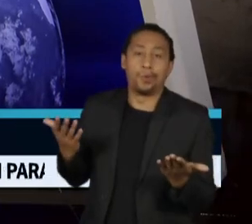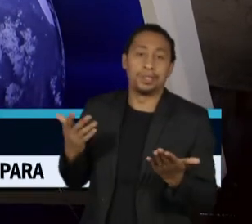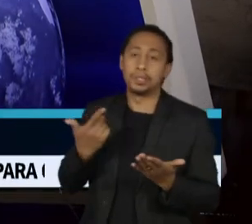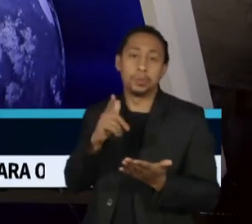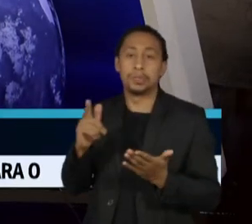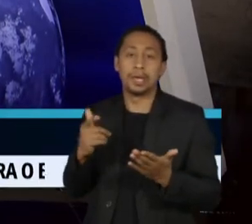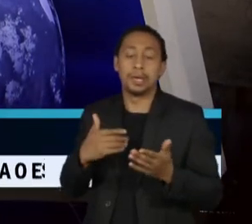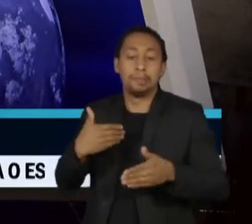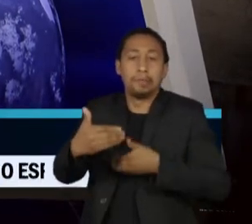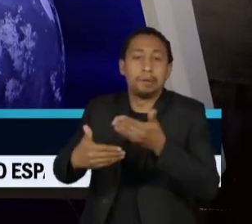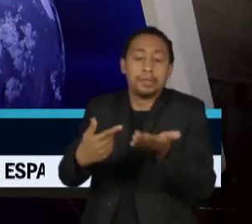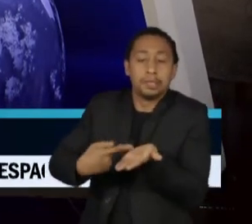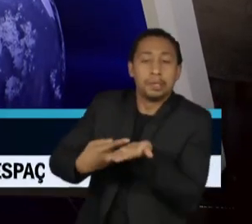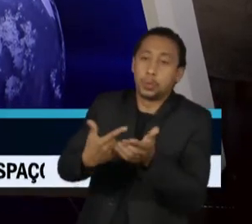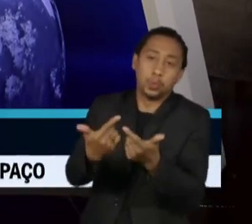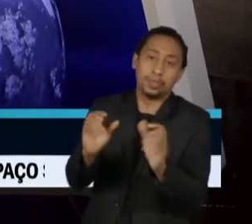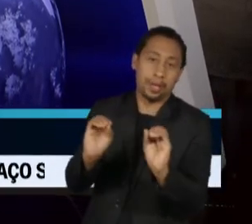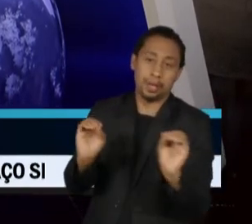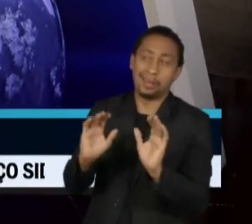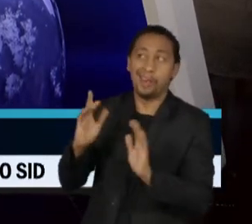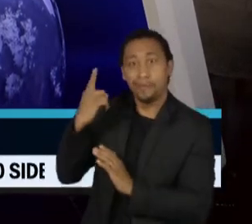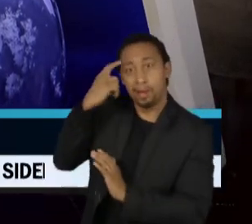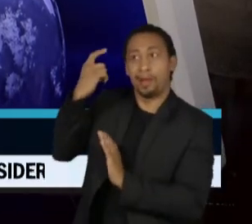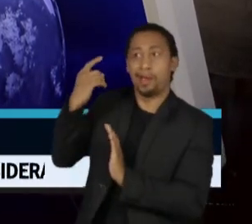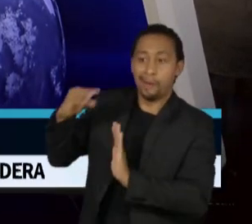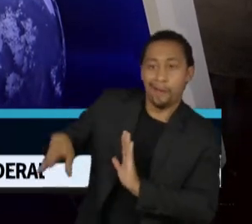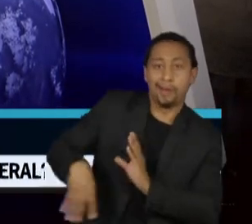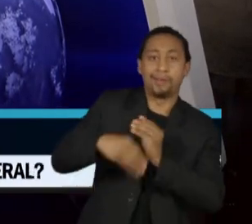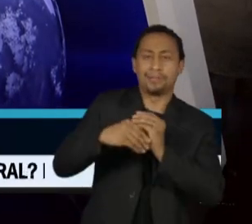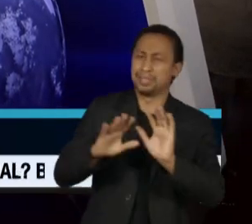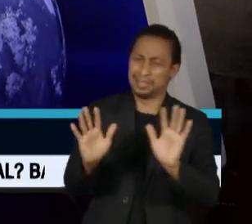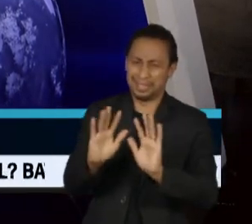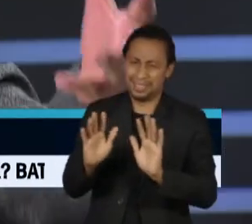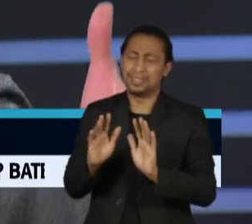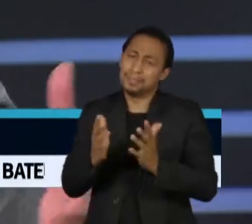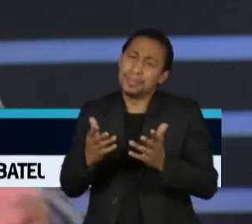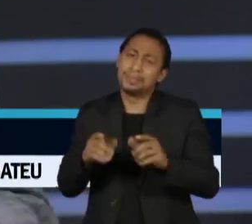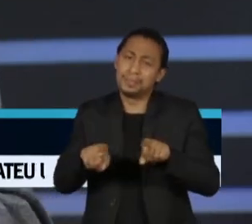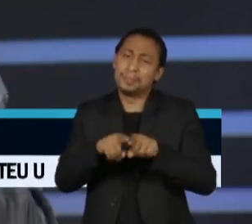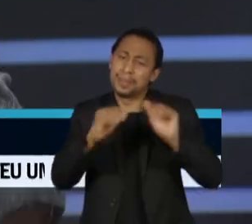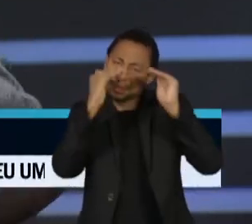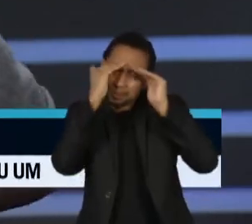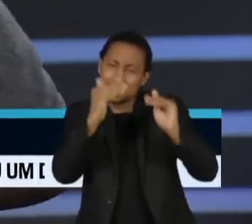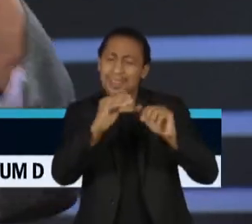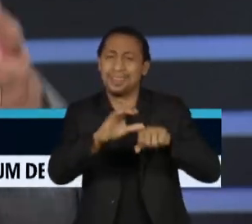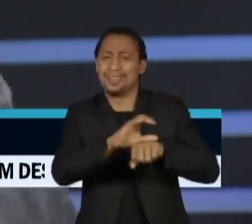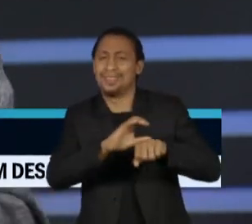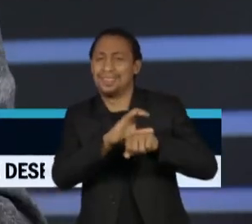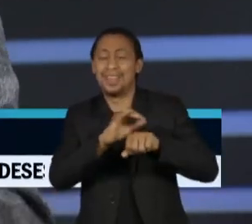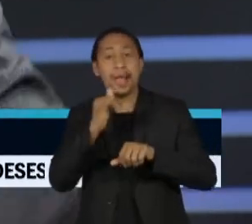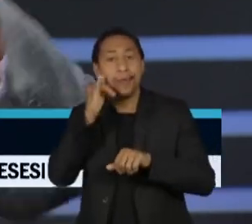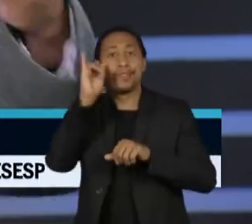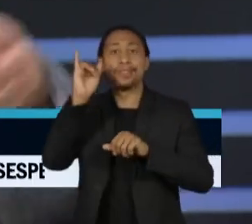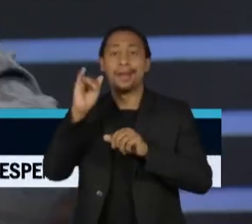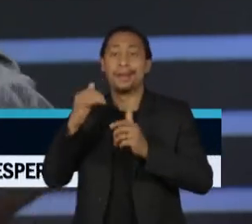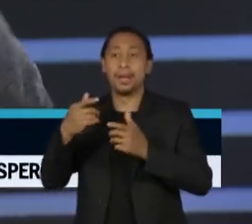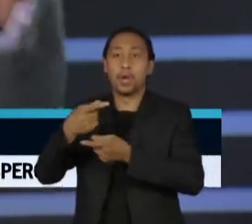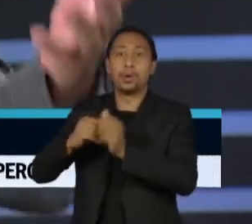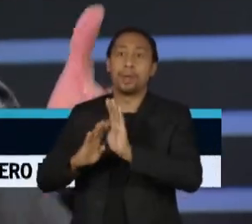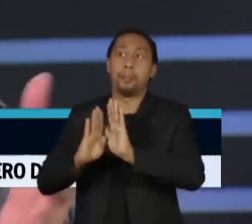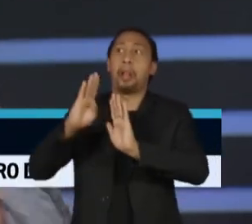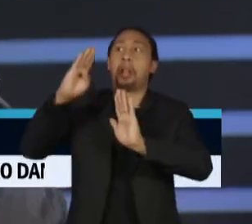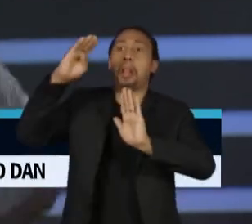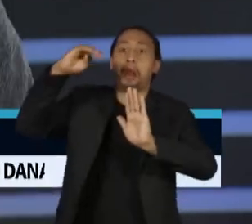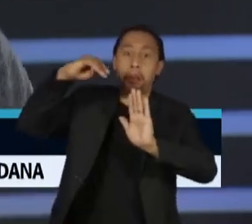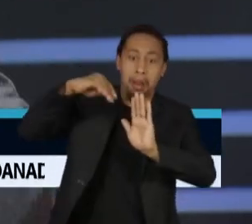de negociação. E, para isso, reforçar a institucionalidade, não ser um voo de galinha, né? Porque, inclusive, não basta